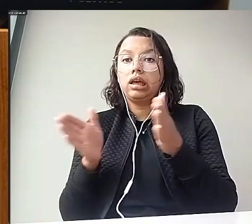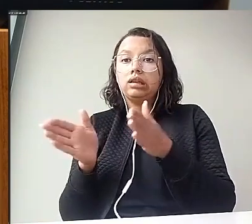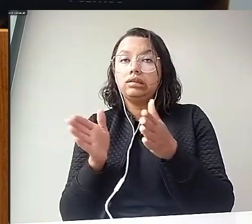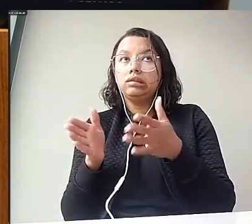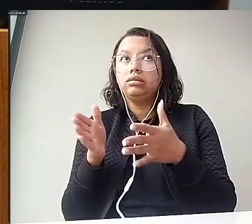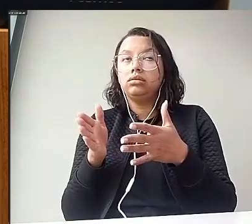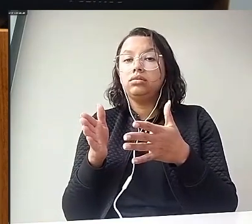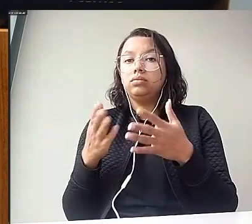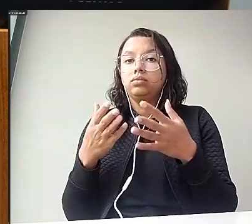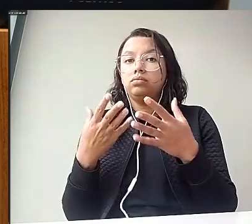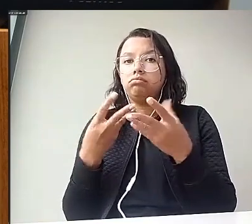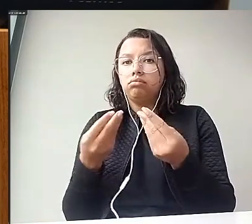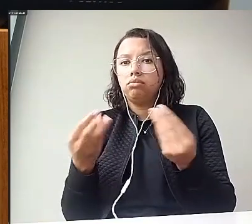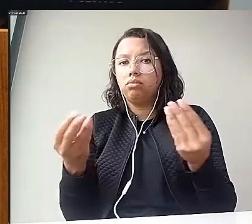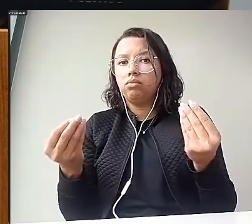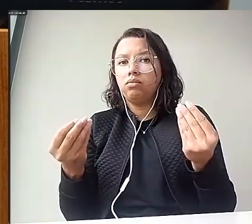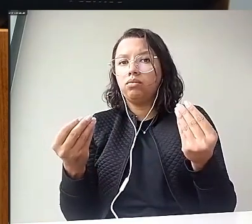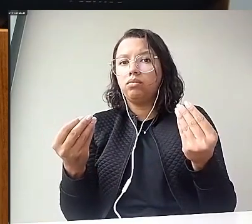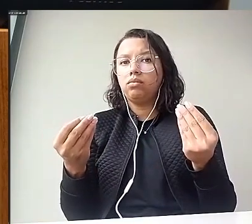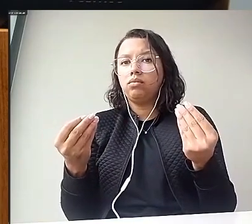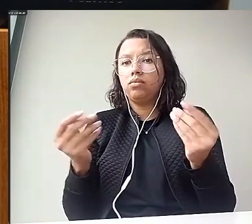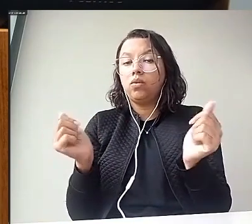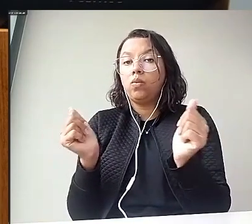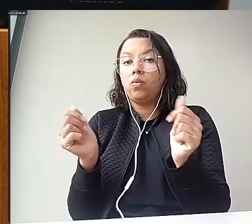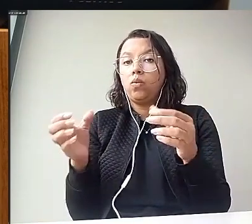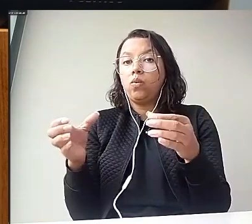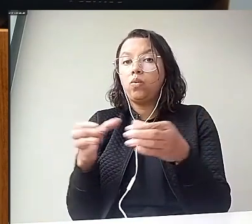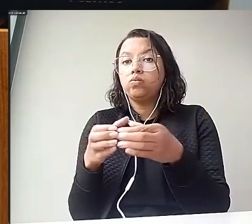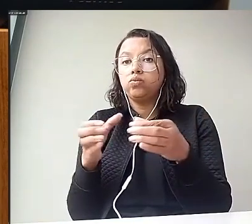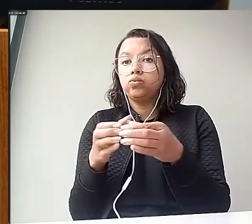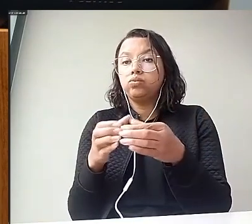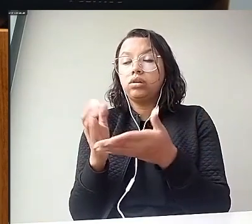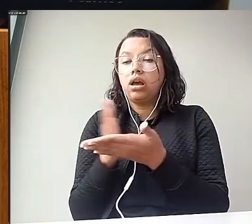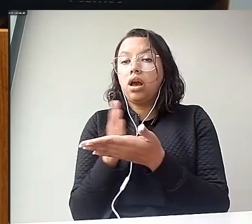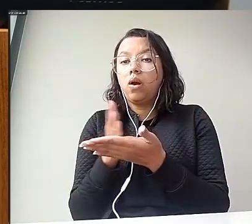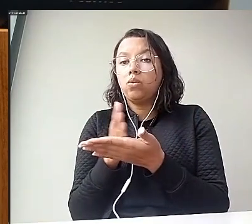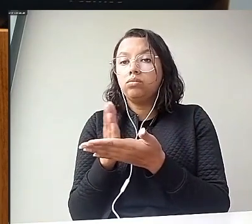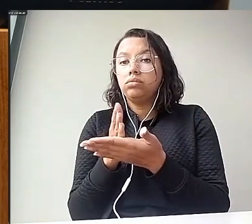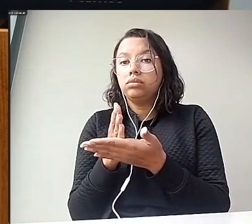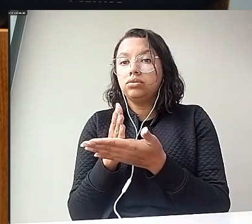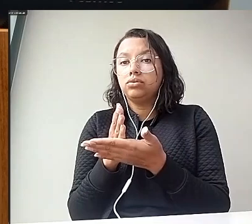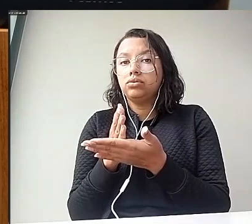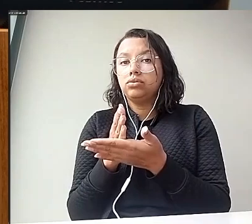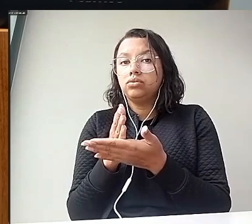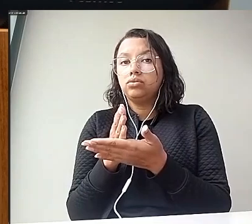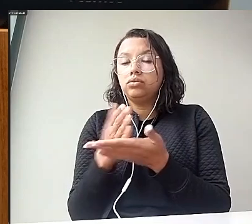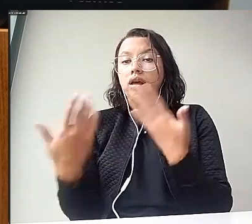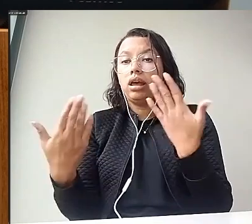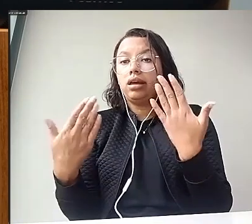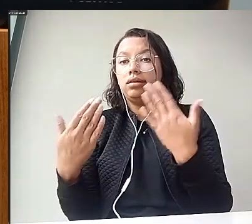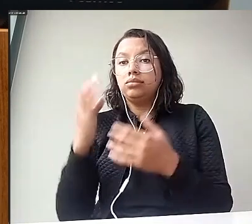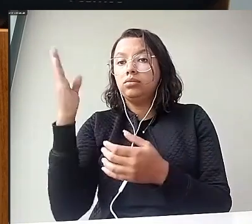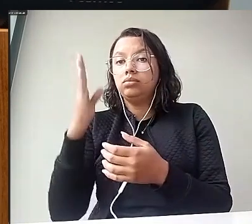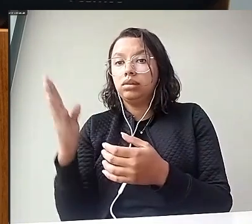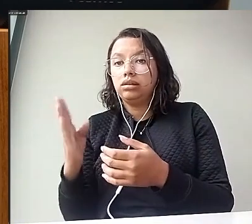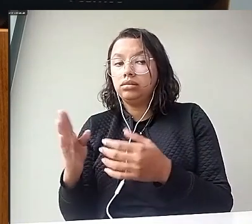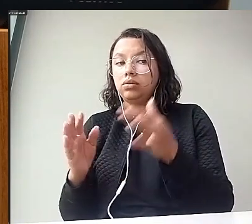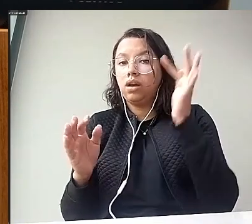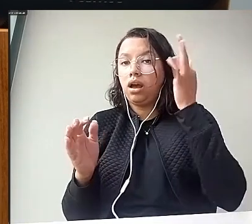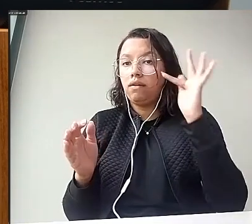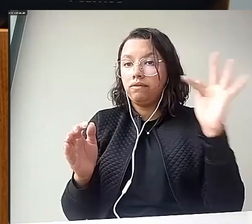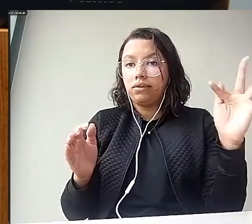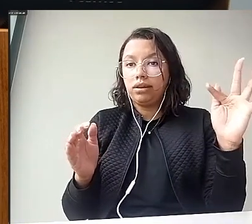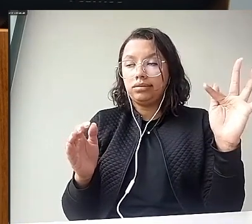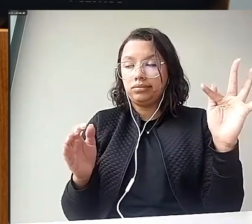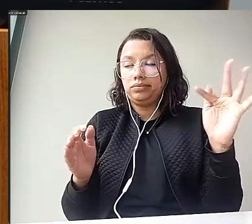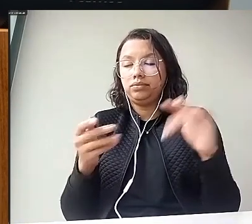são tantas, né? Mas eu agrupei algumas entre o Brasil e a França. Como o senhor